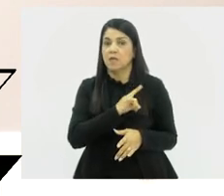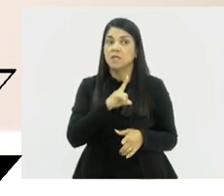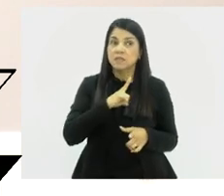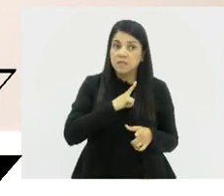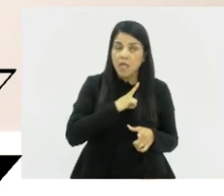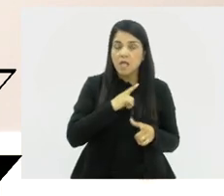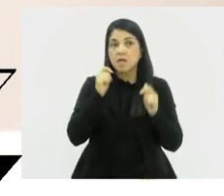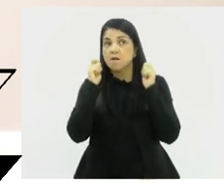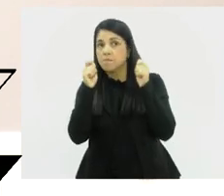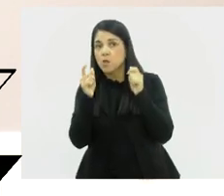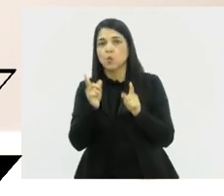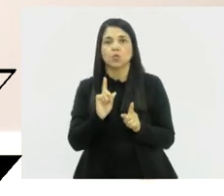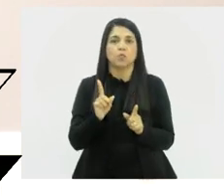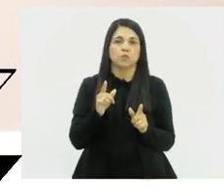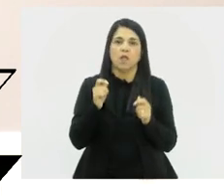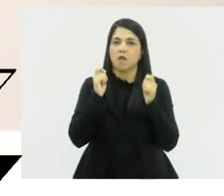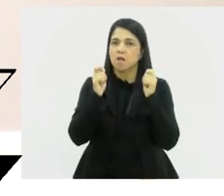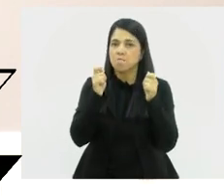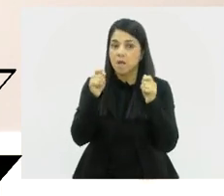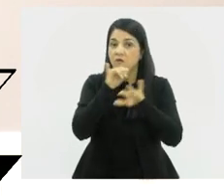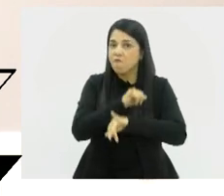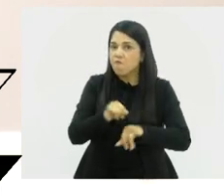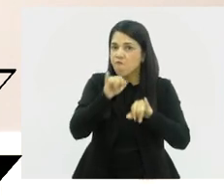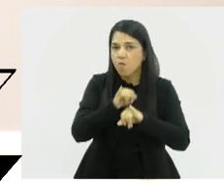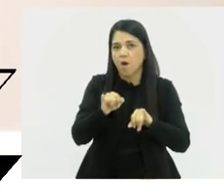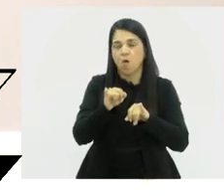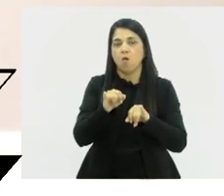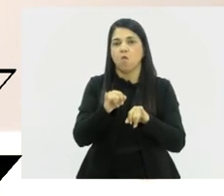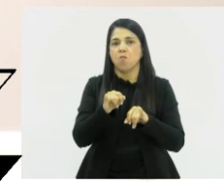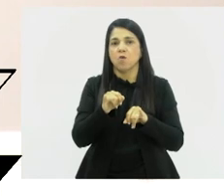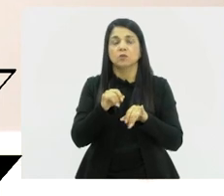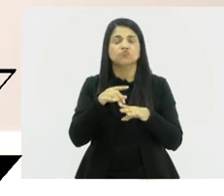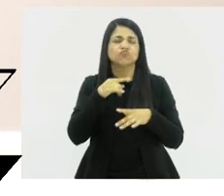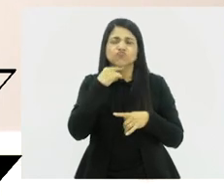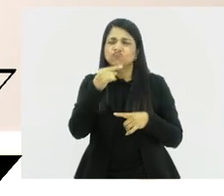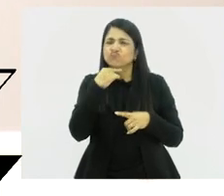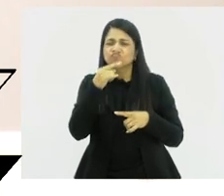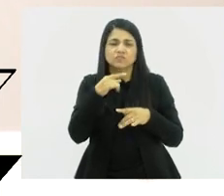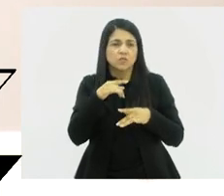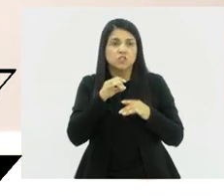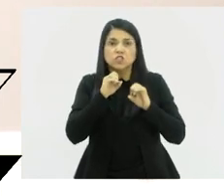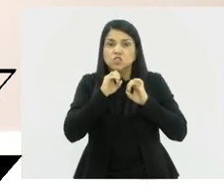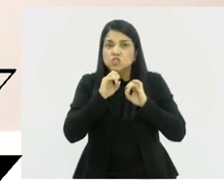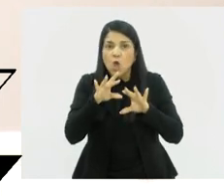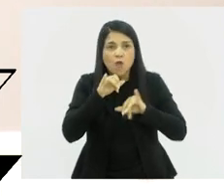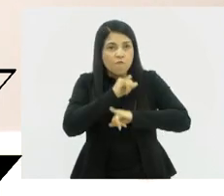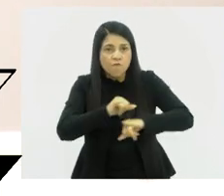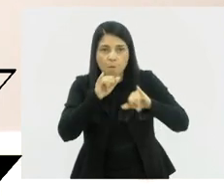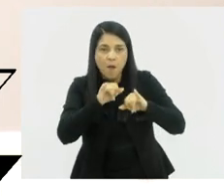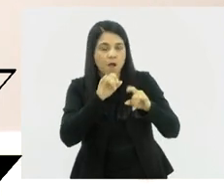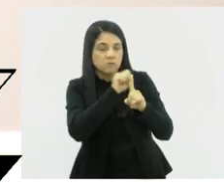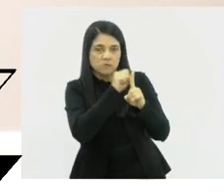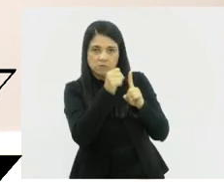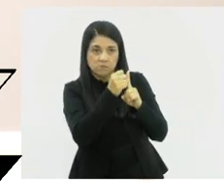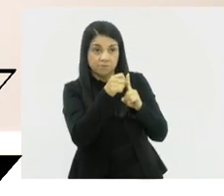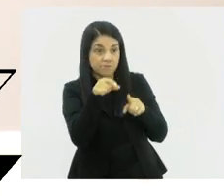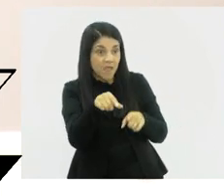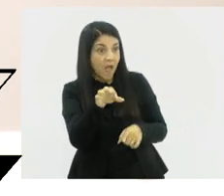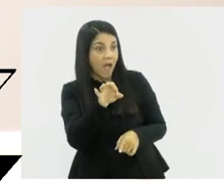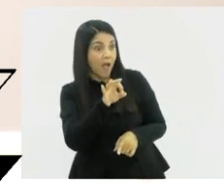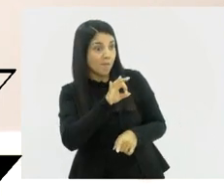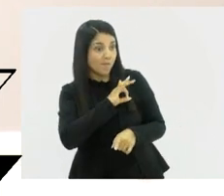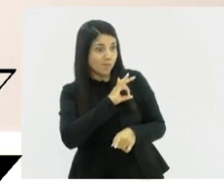campanha em relação a informar os vossos próprios... Não adianta informar a sociedade como um todo se os próprios policiais, que a lei